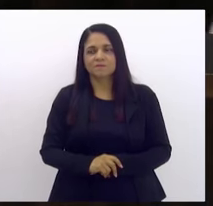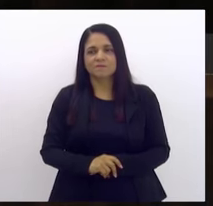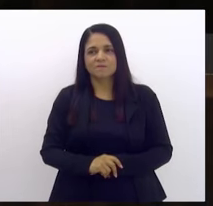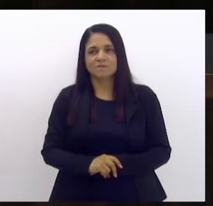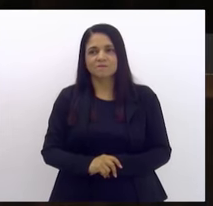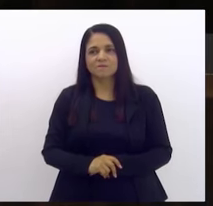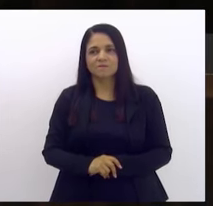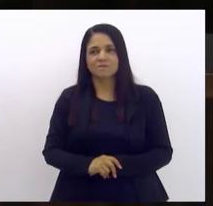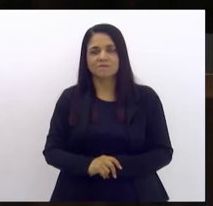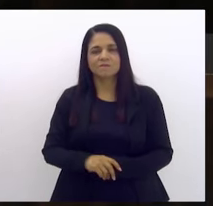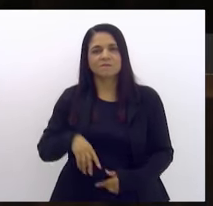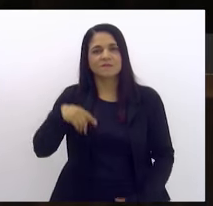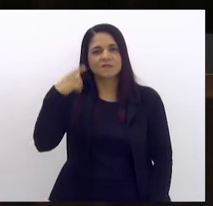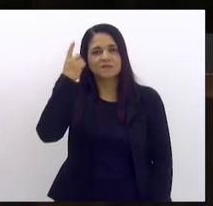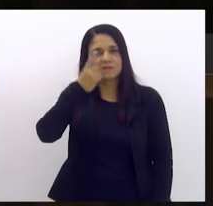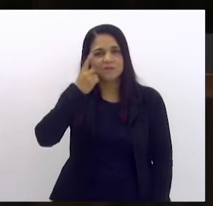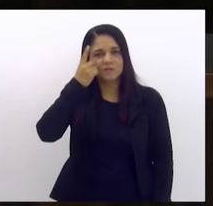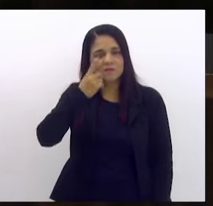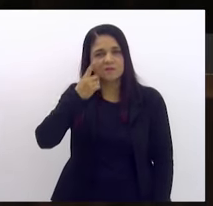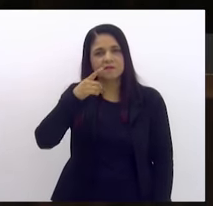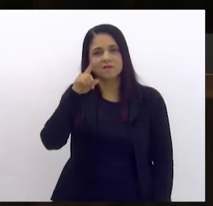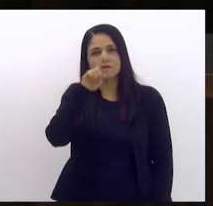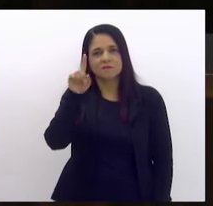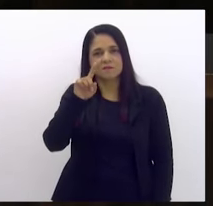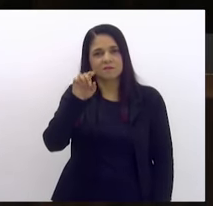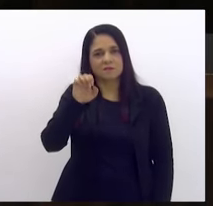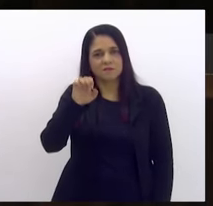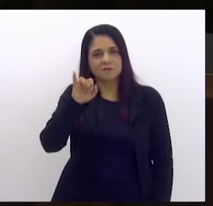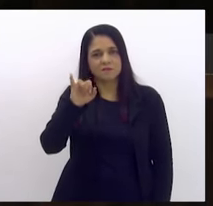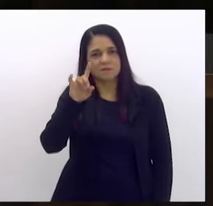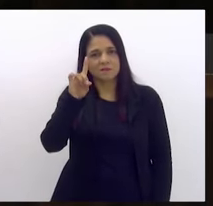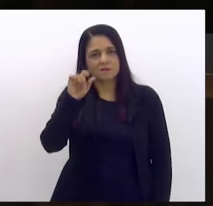Nossa nobre deputada Zeidan.